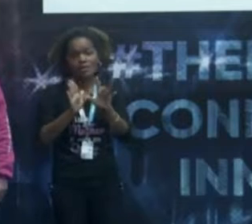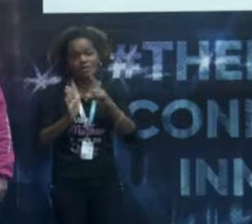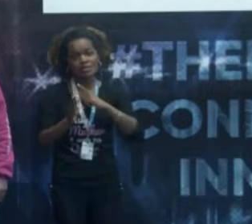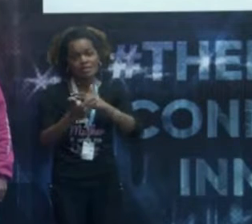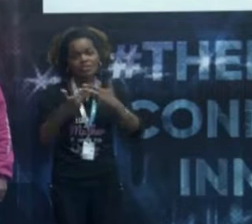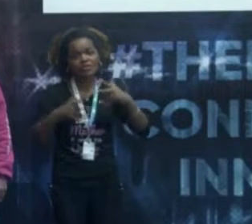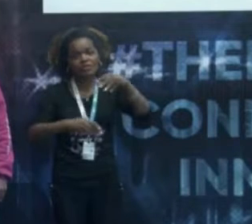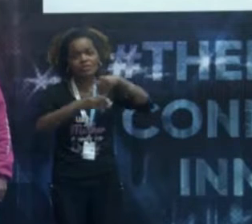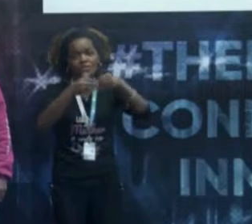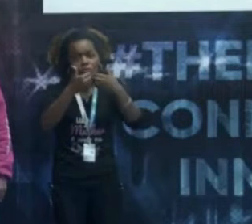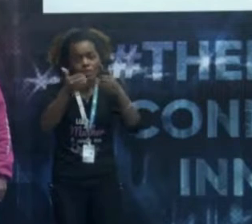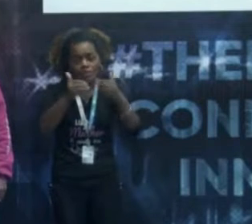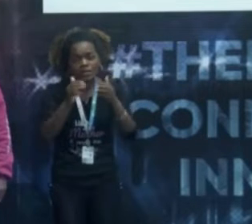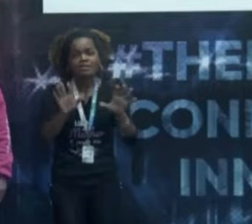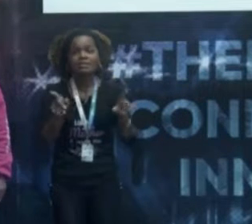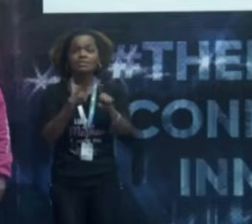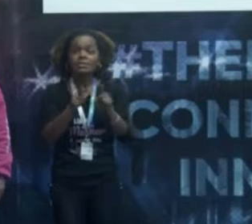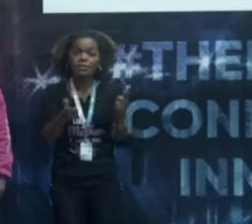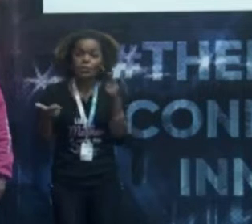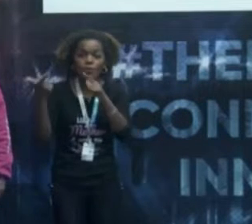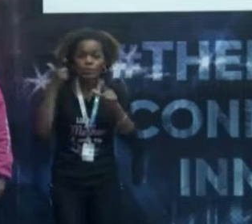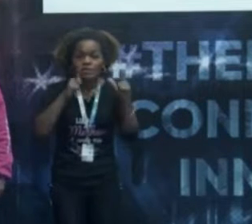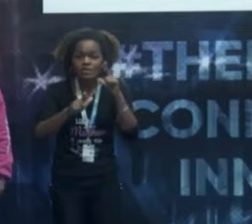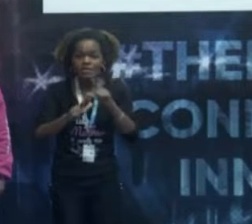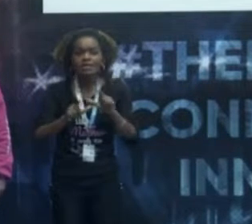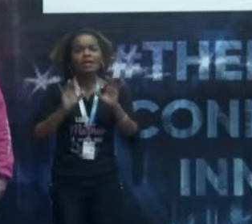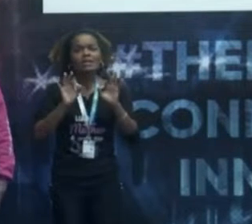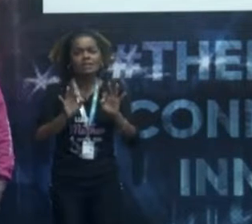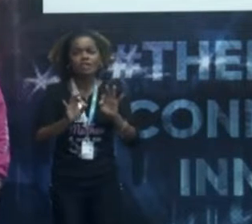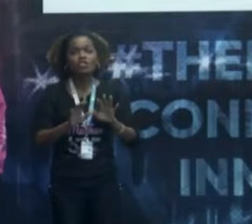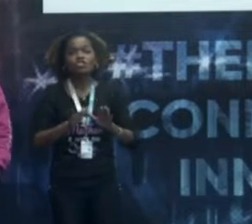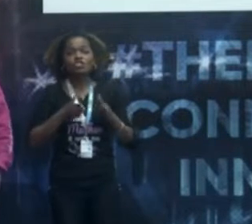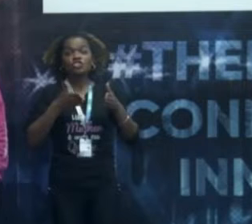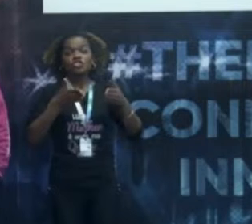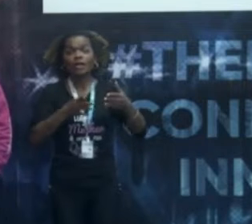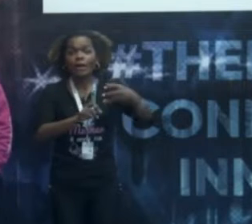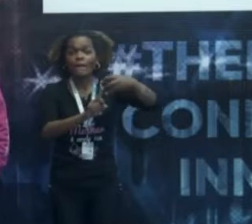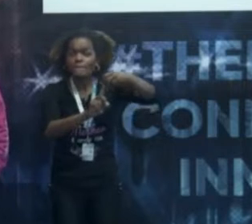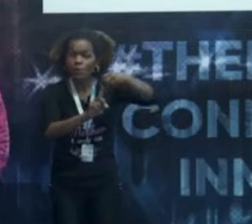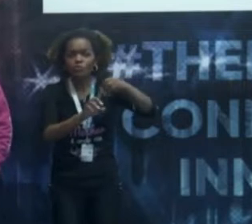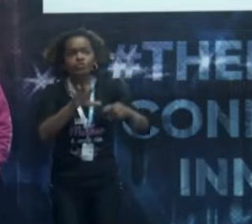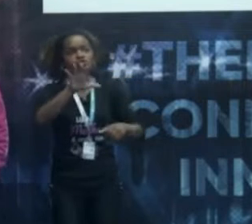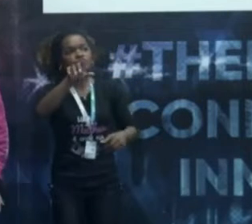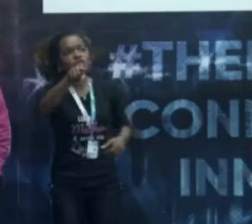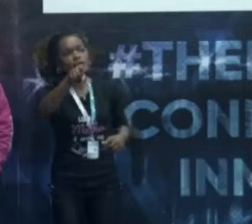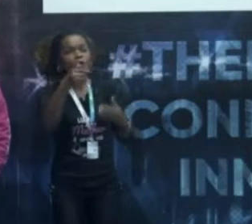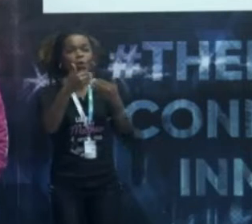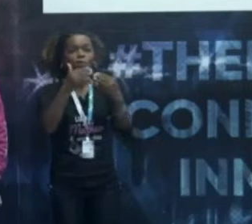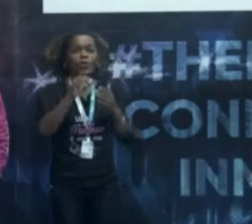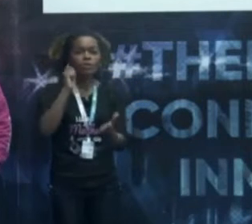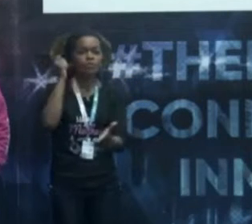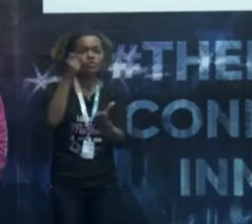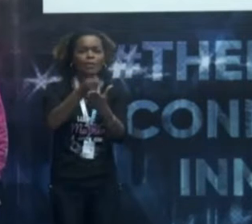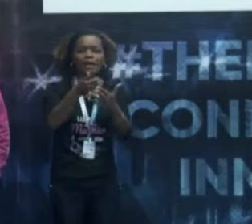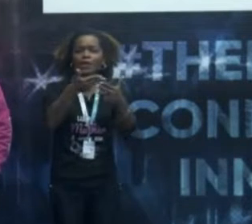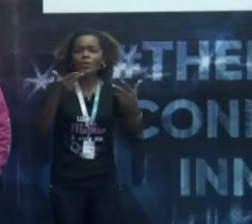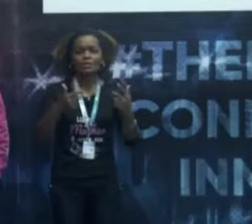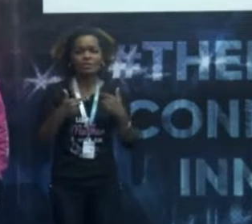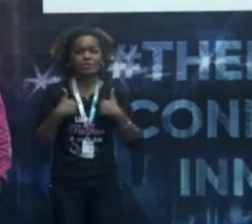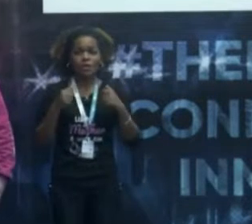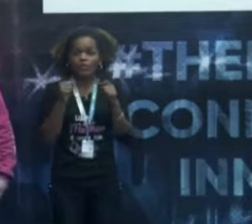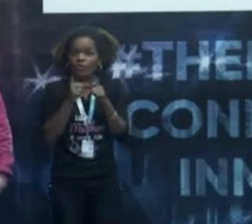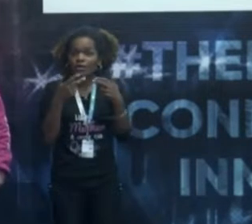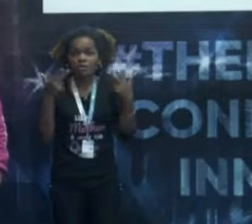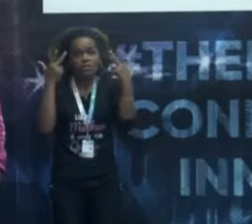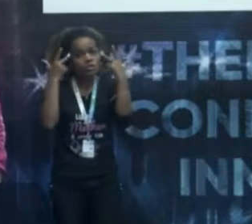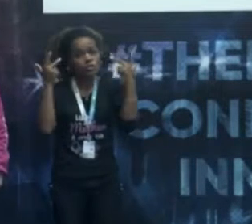circular nele e consigo ter independência de chegar num ponto de ônibus, de adentrar o ônibus, de pagar, de fazer tudo que eu preciso fazer. Então, a